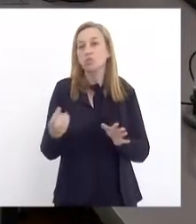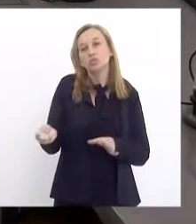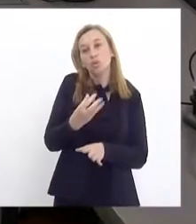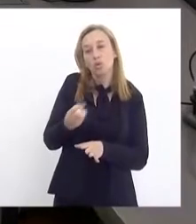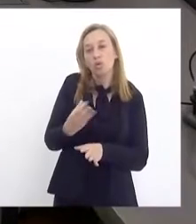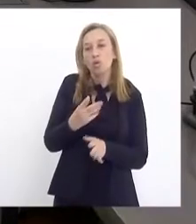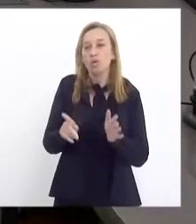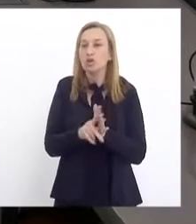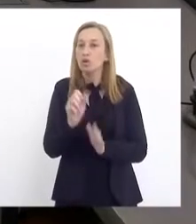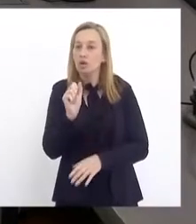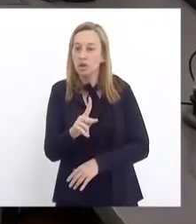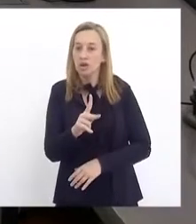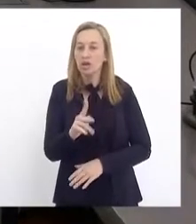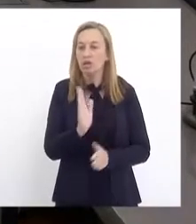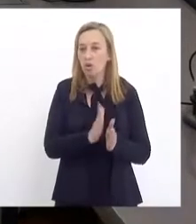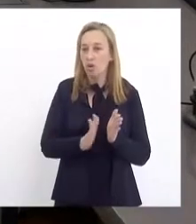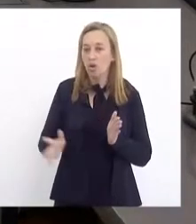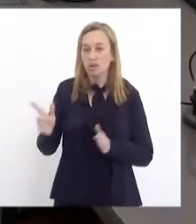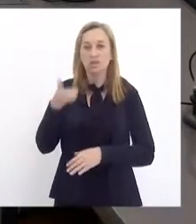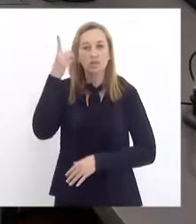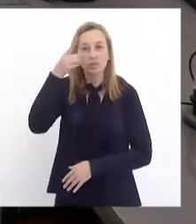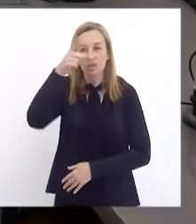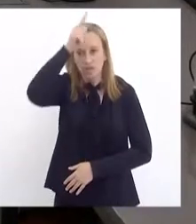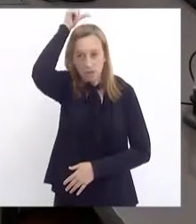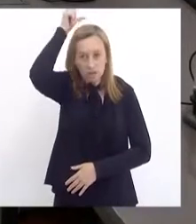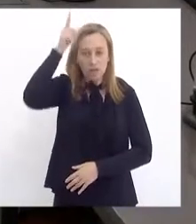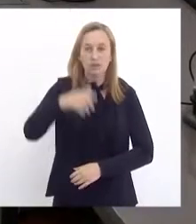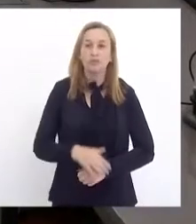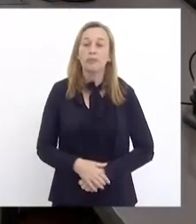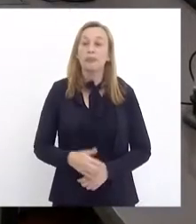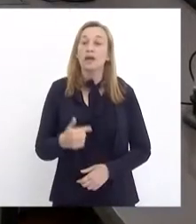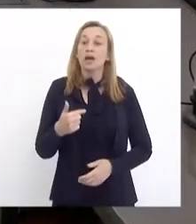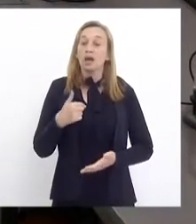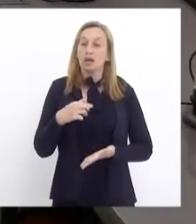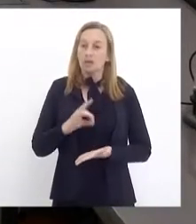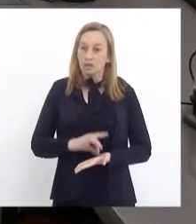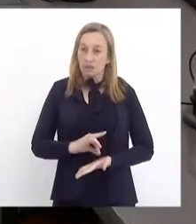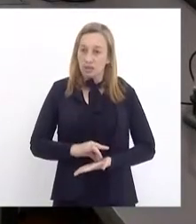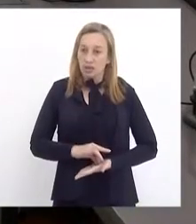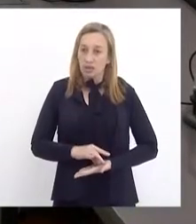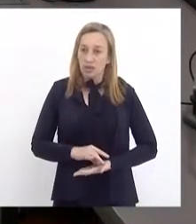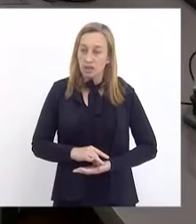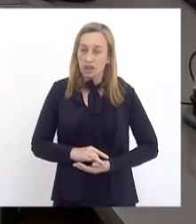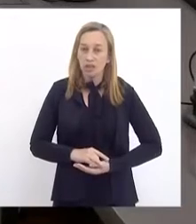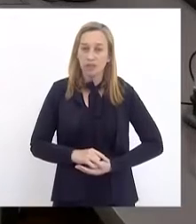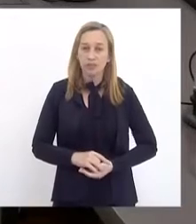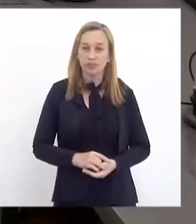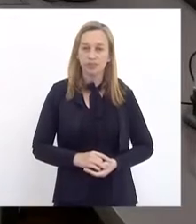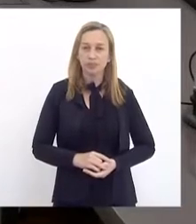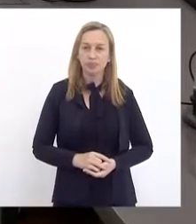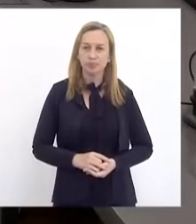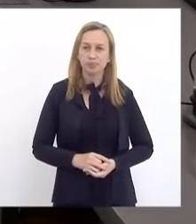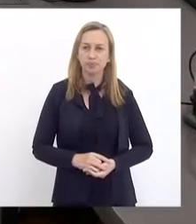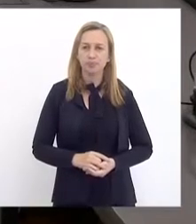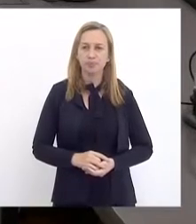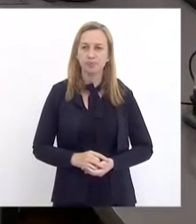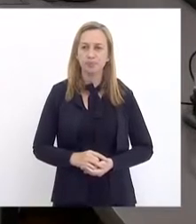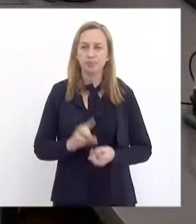Ok? Senhor presidente, questão de ordem. Deputado Luiz Paulo. Eu, na verdade, eu fiz